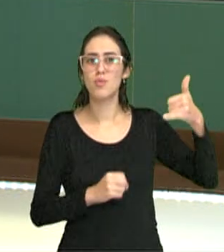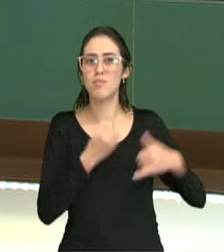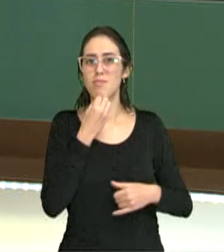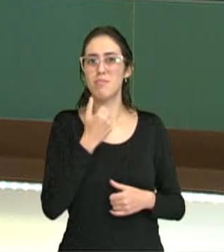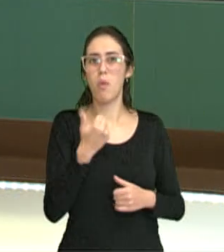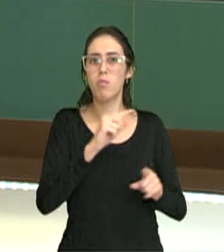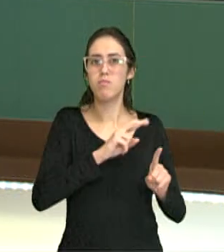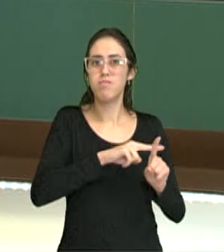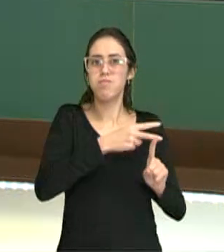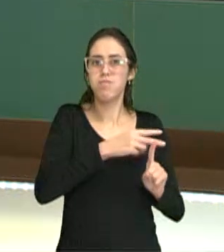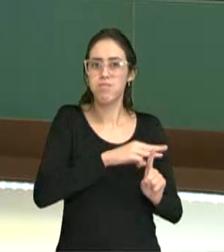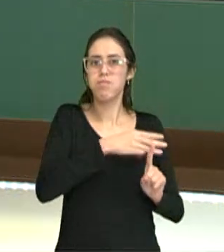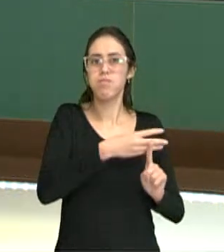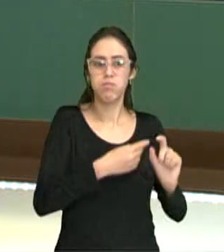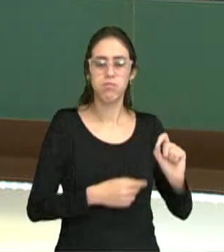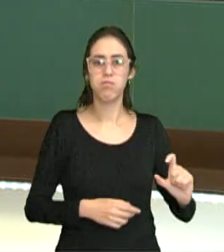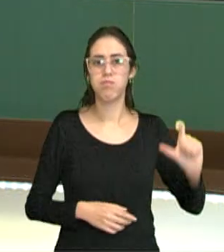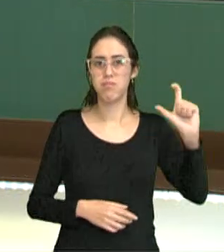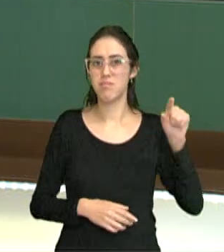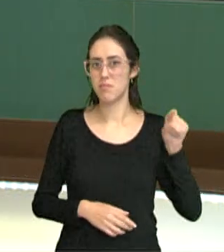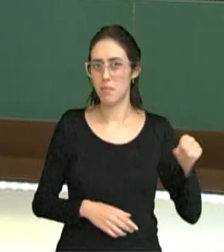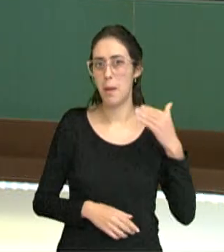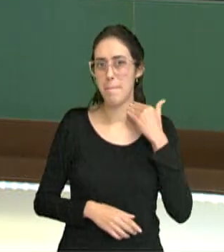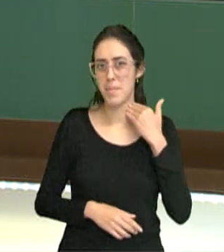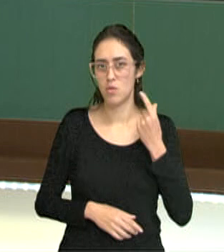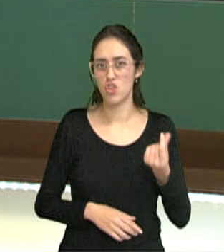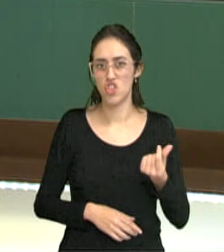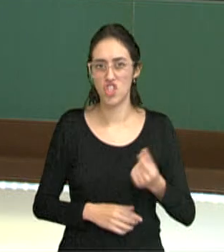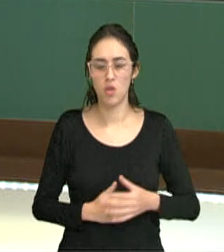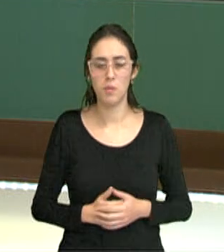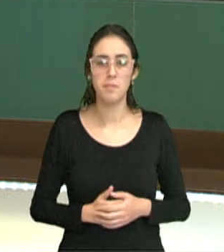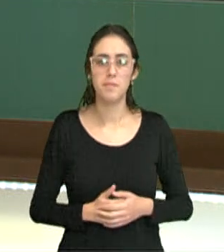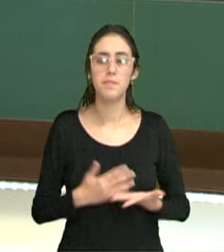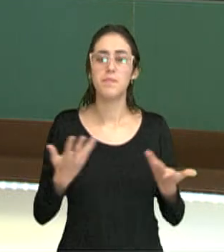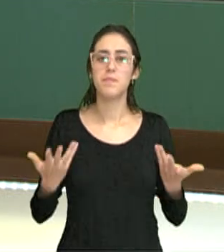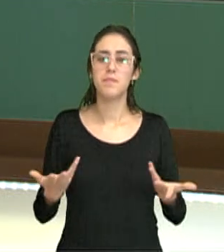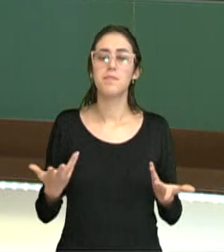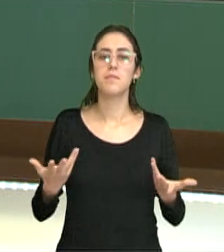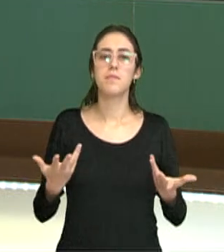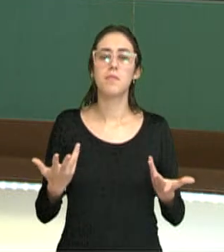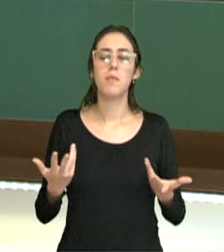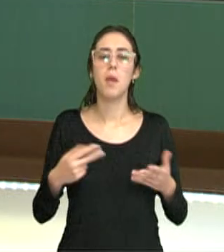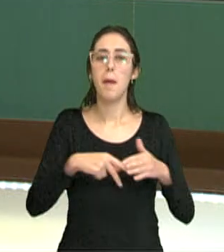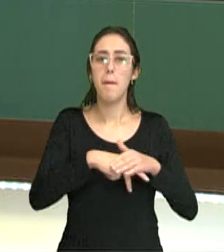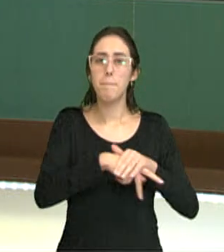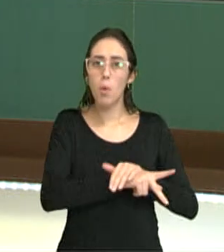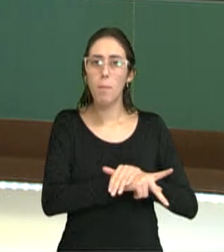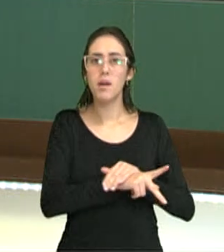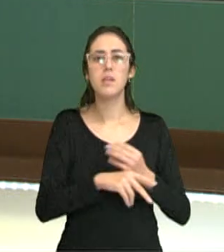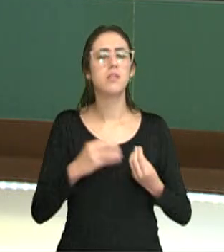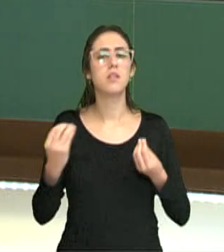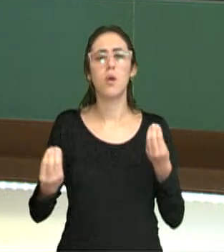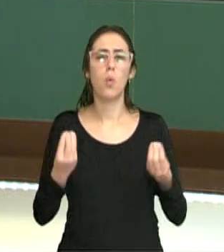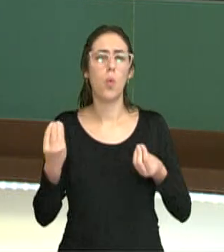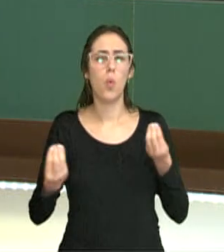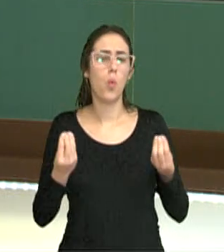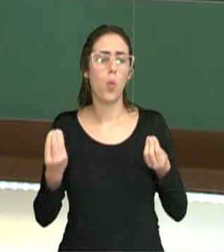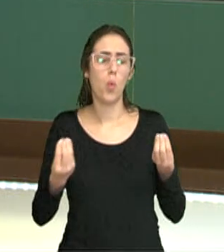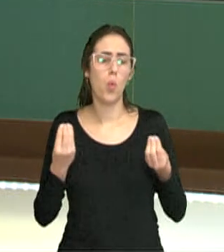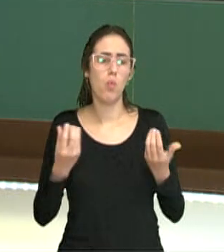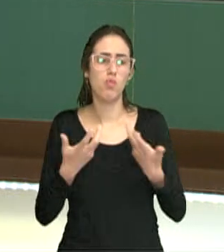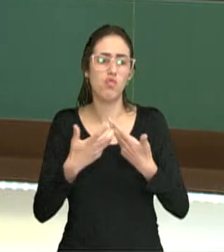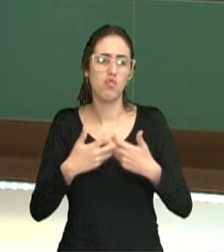seja, aumentando o meu capital. E como que na poupança especificamente há